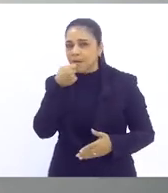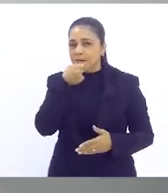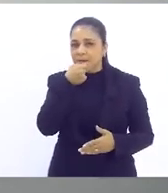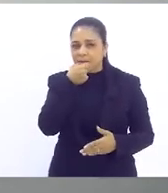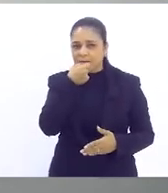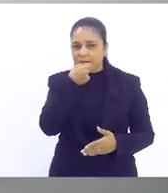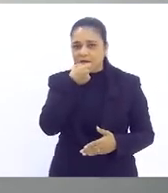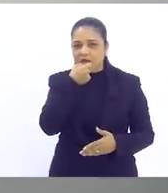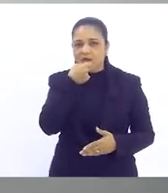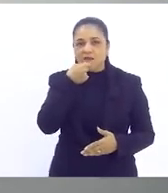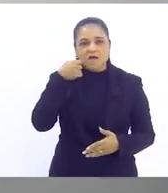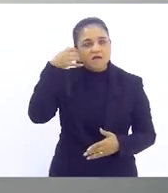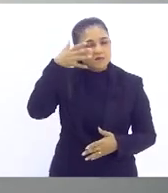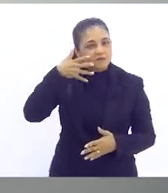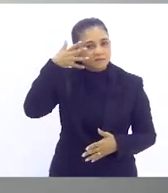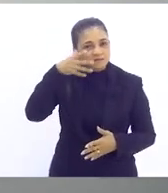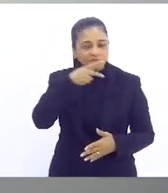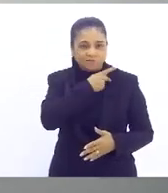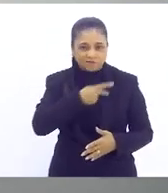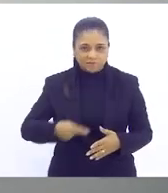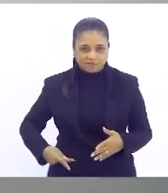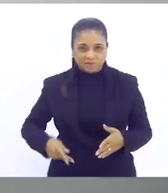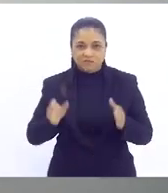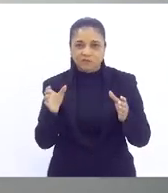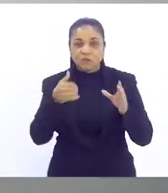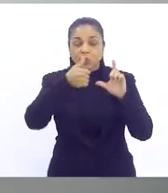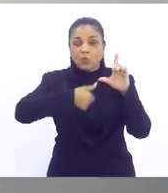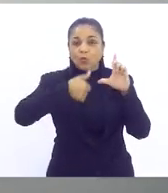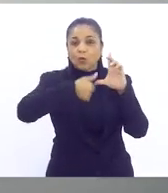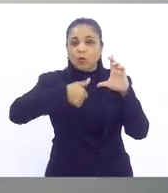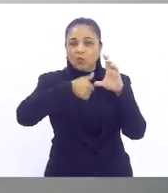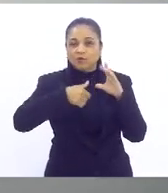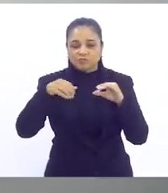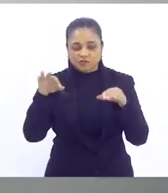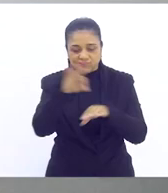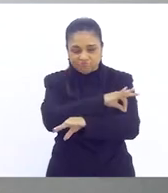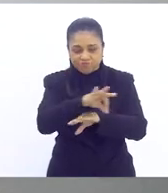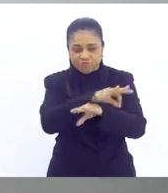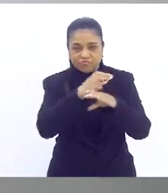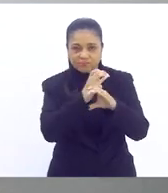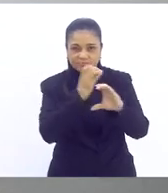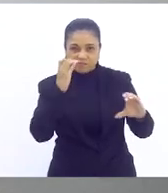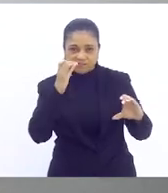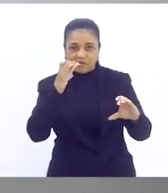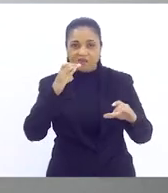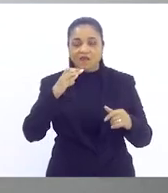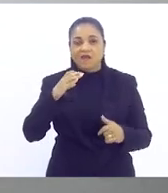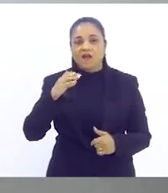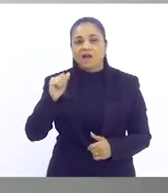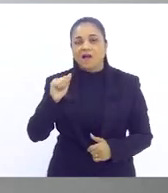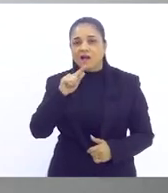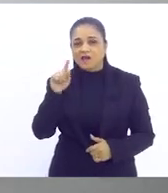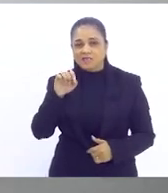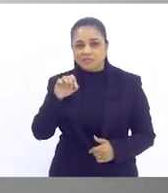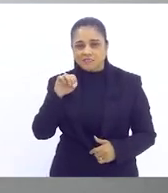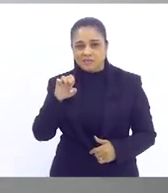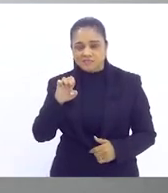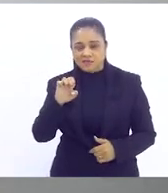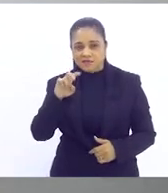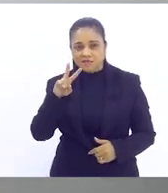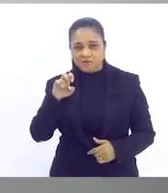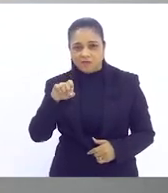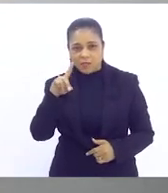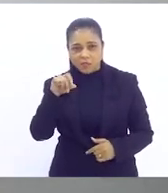o presidente para o diretor do clube de engenharia Doutor Ricardo atingir Azevedo em seguida para o Dr Carlos Alberto de Oliveira